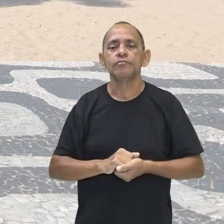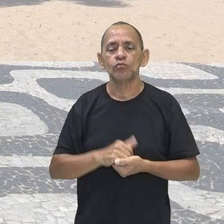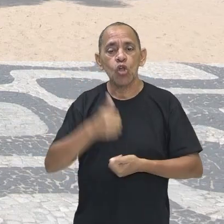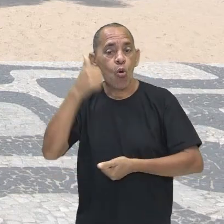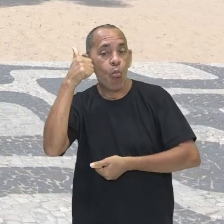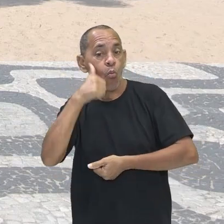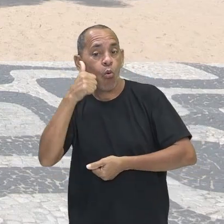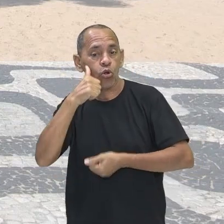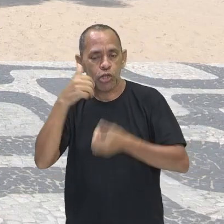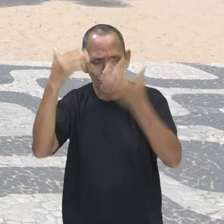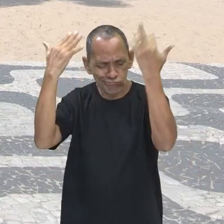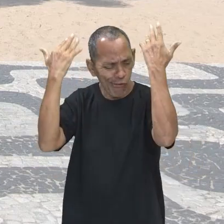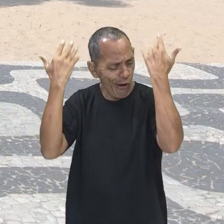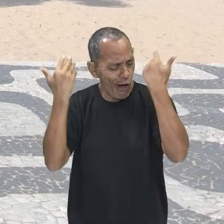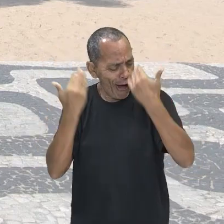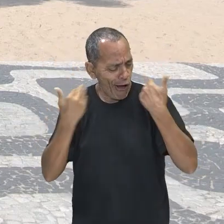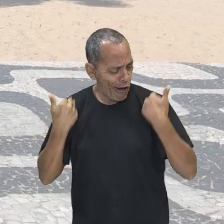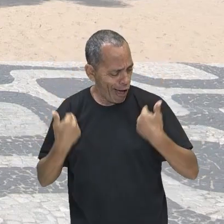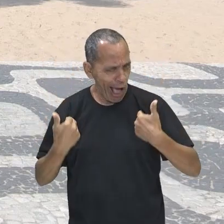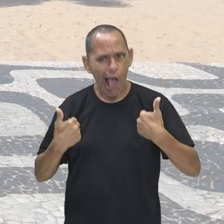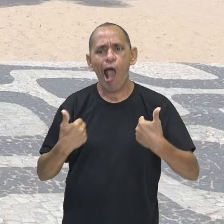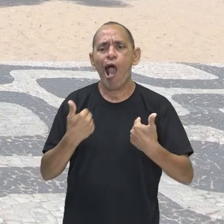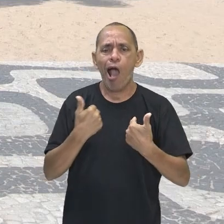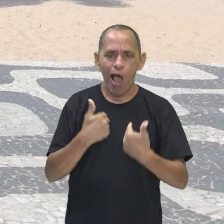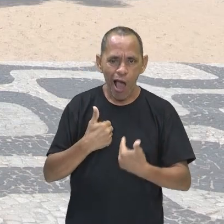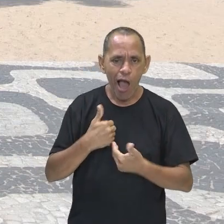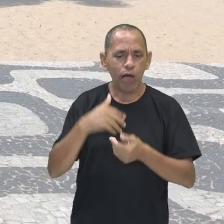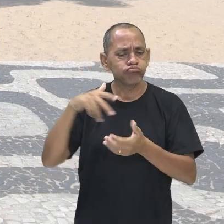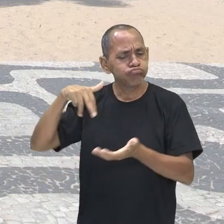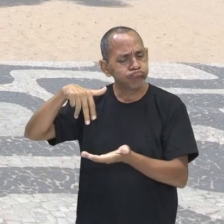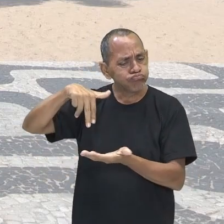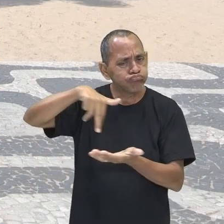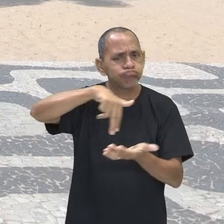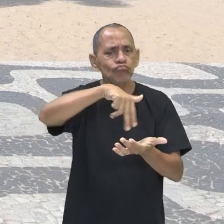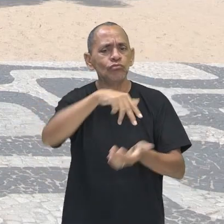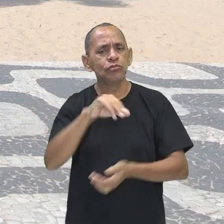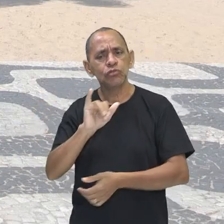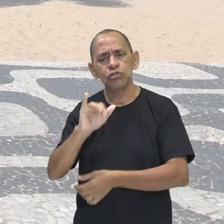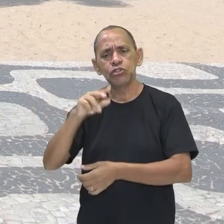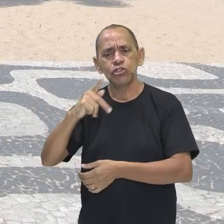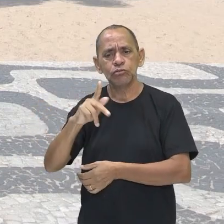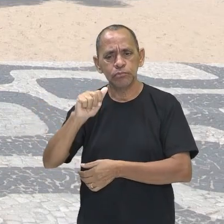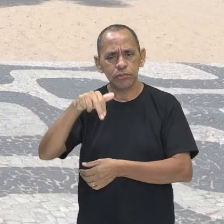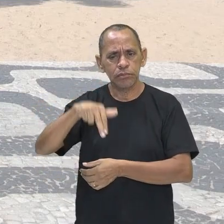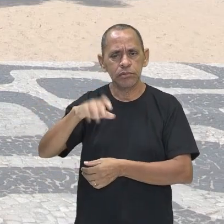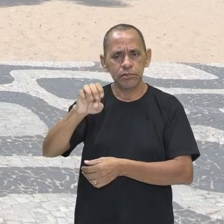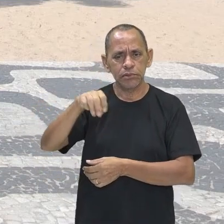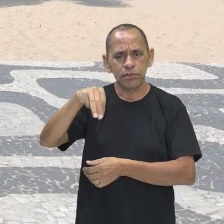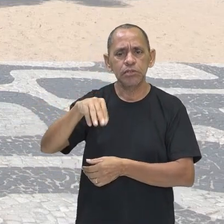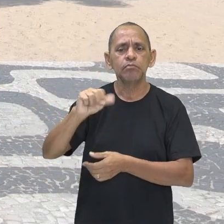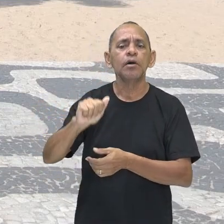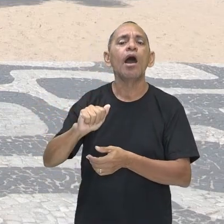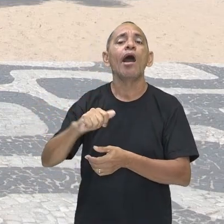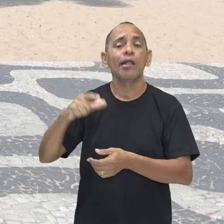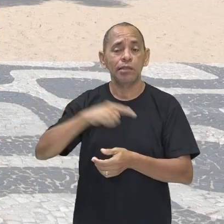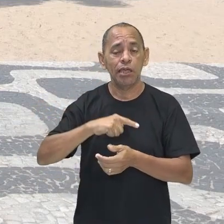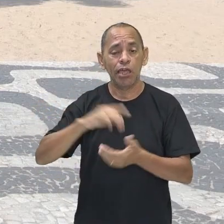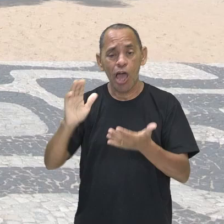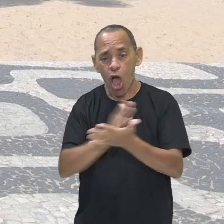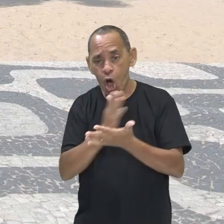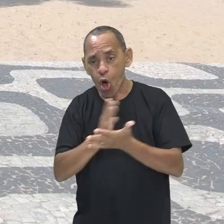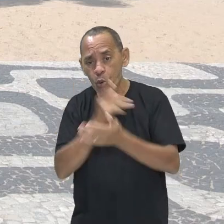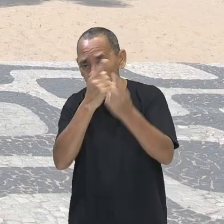vimos. Mas nós temos aqui, eu trouxe para vocês, alguns nomes de algumas músicas que vocês podem pesquisar aí